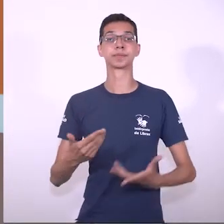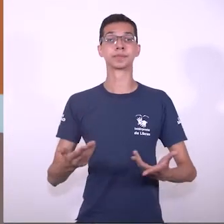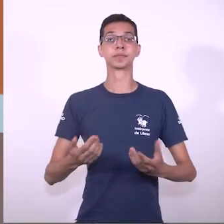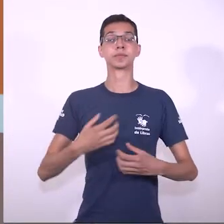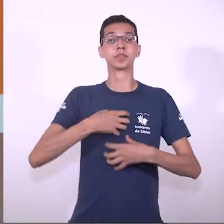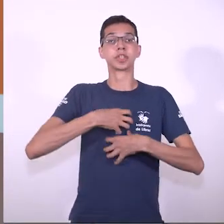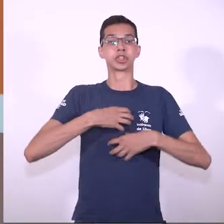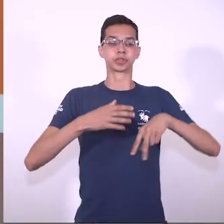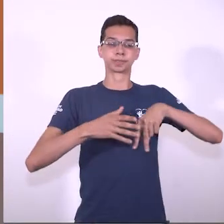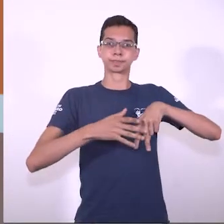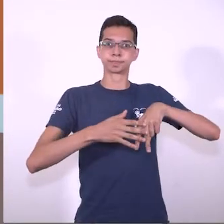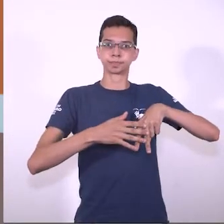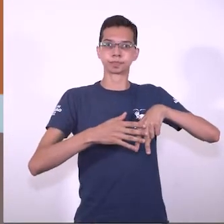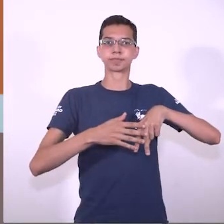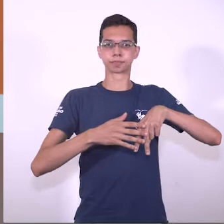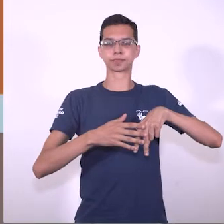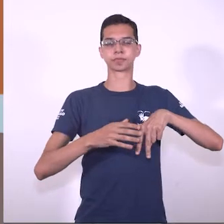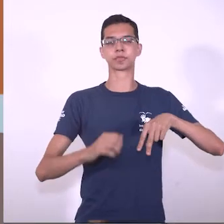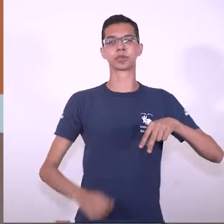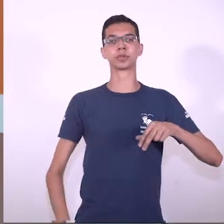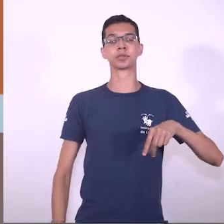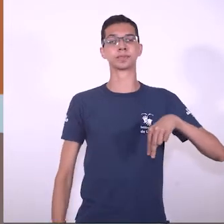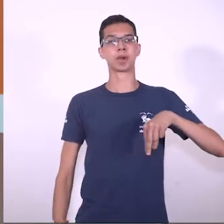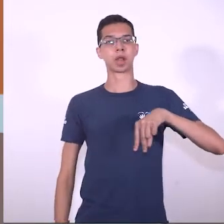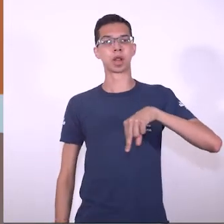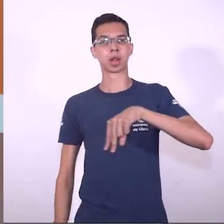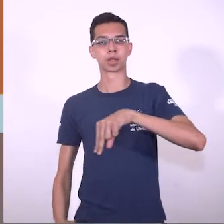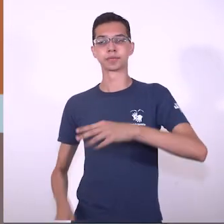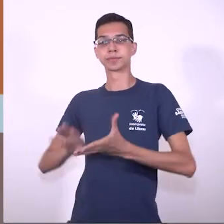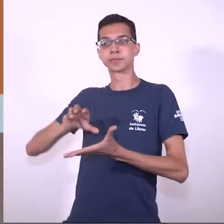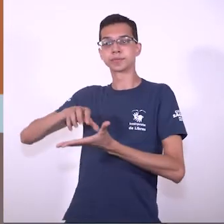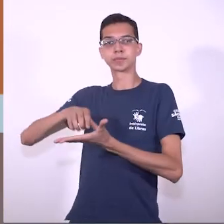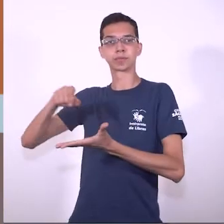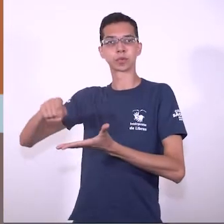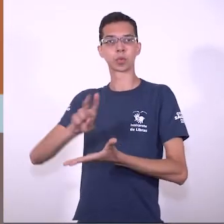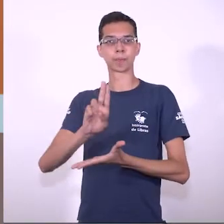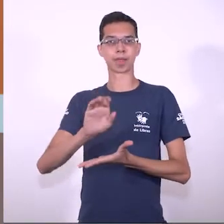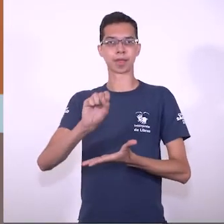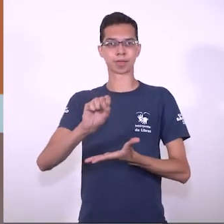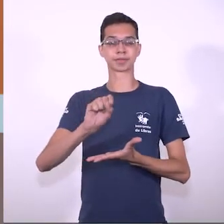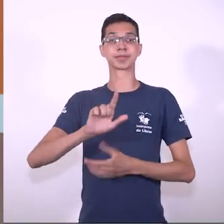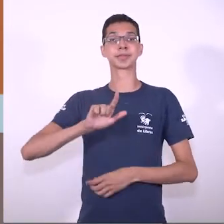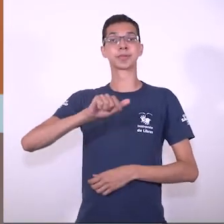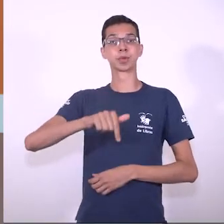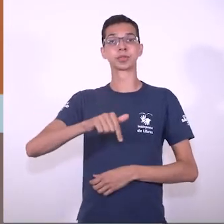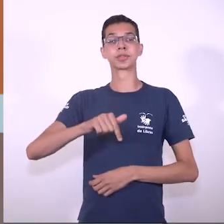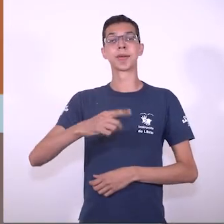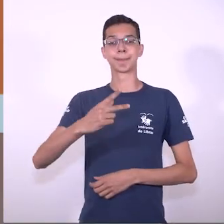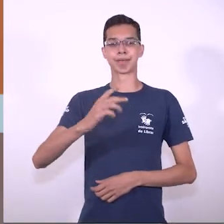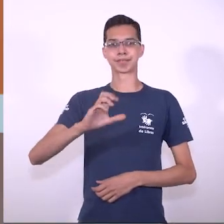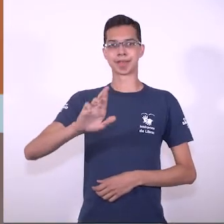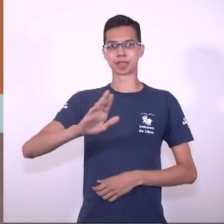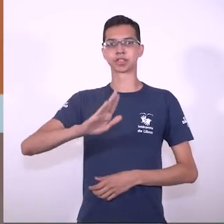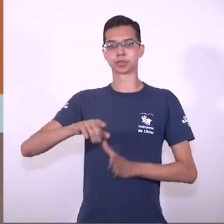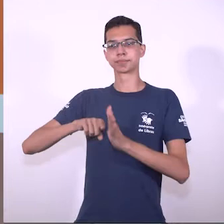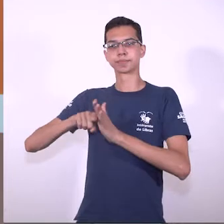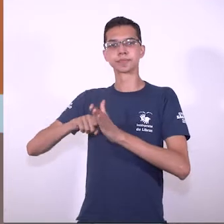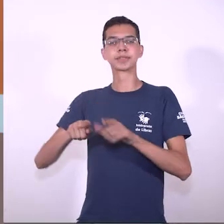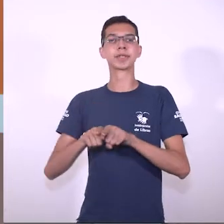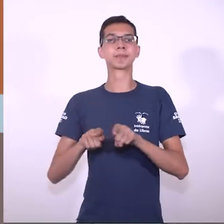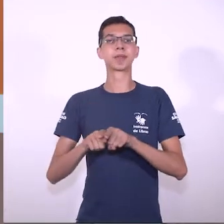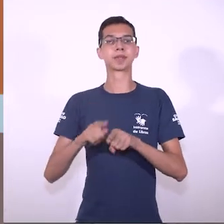sintoma, ele colhe o PCR, passa em avaliação médica, e no terceiro dia ele já faz a primeira